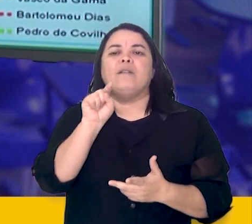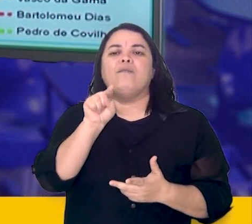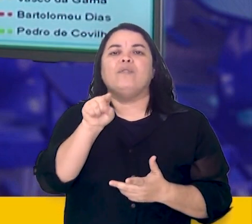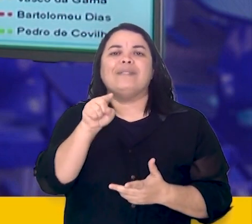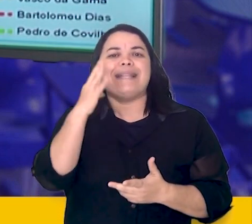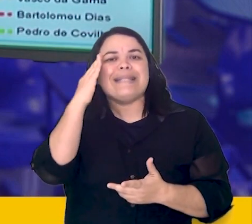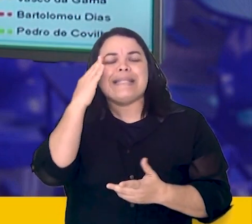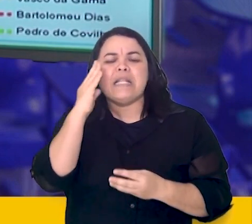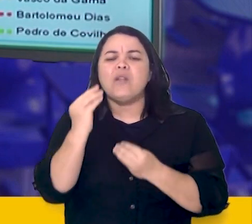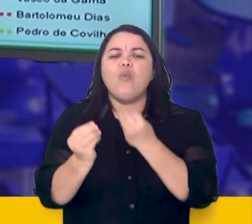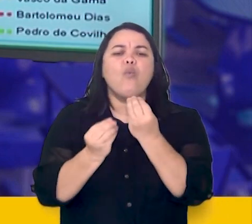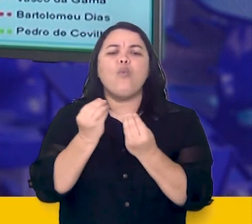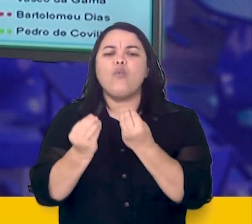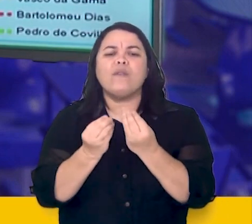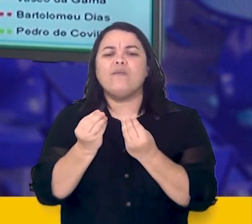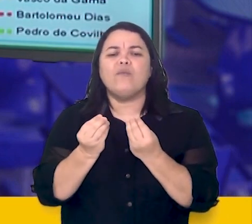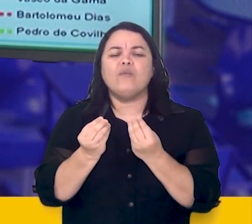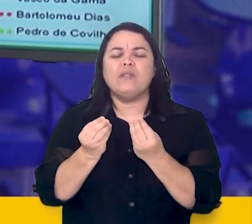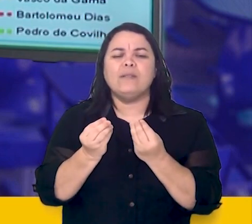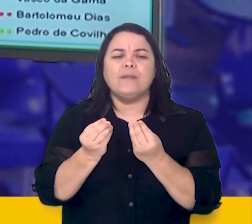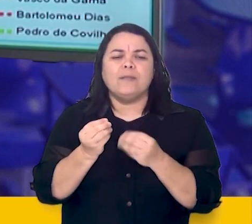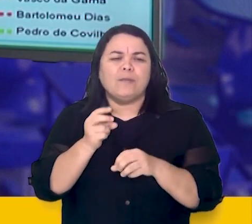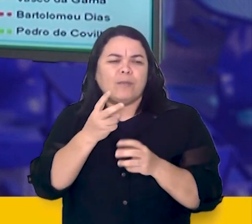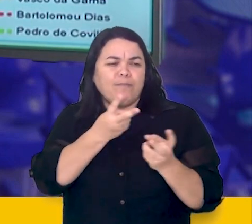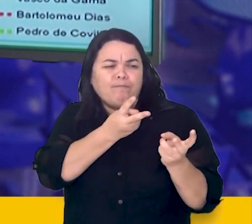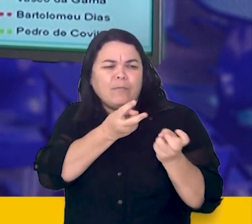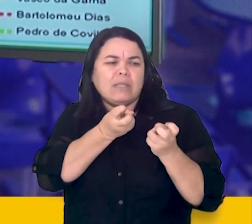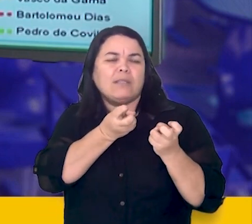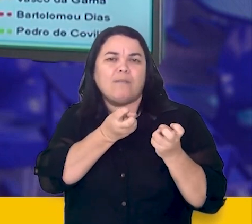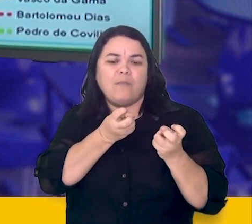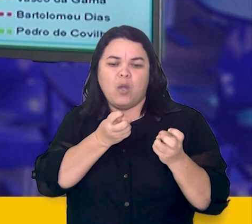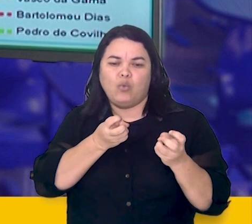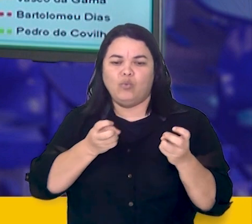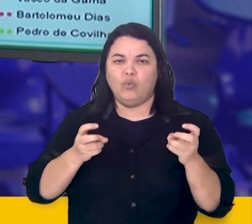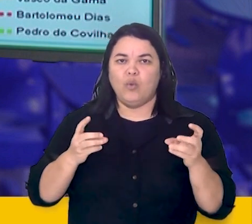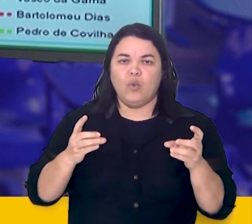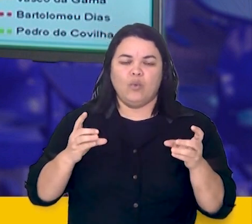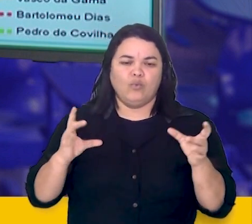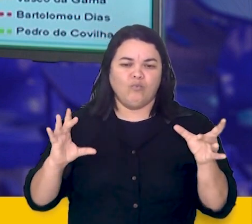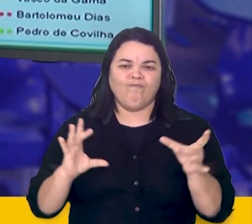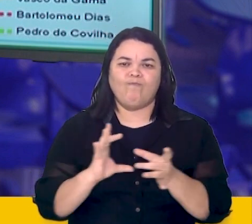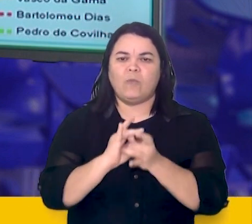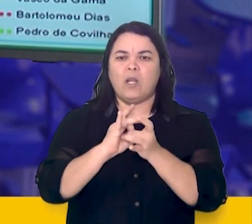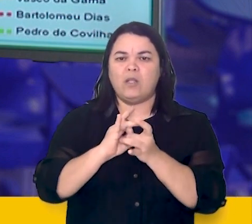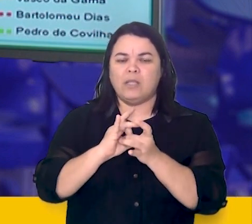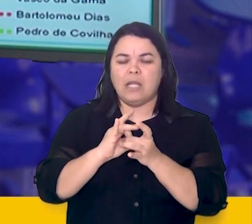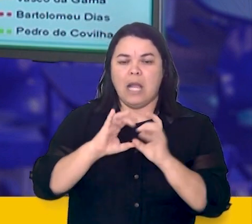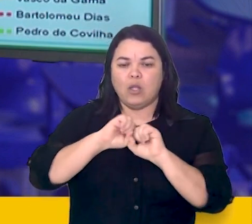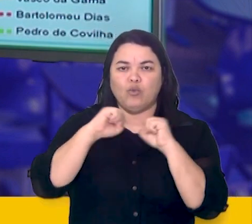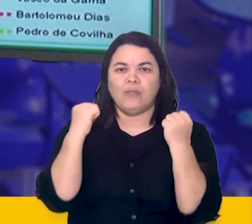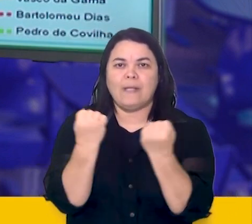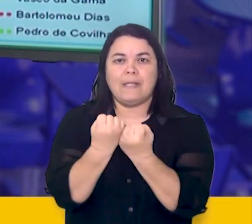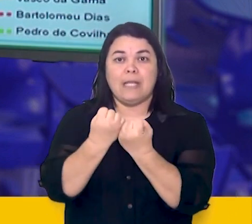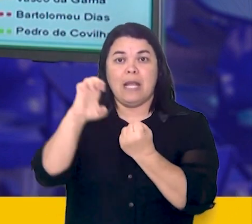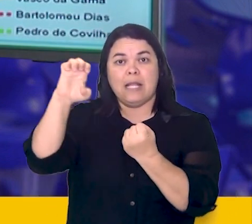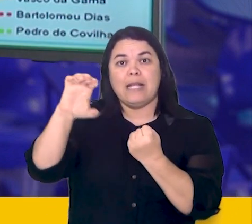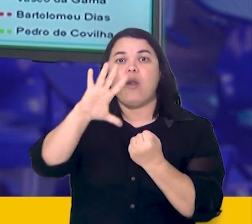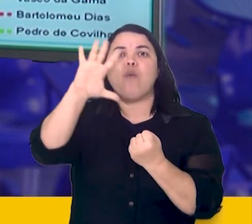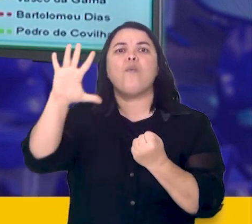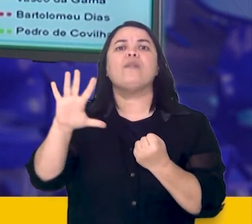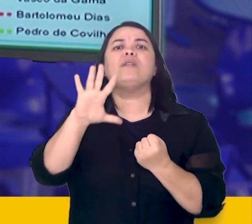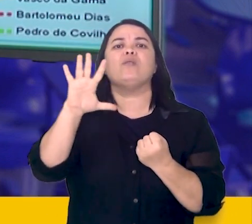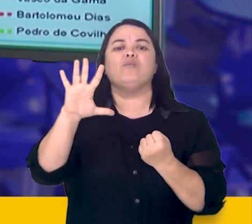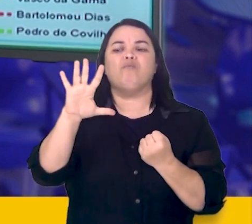partir do encontro dessas sociedades. O olhar principalmente europeu, o olhar